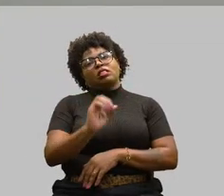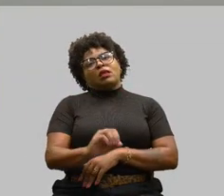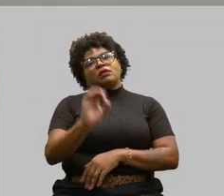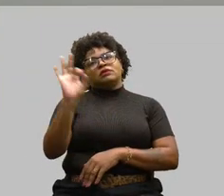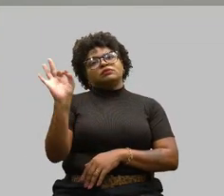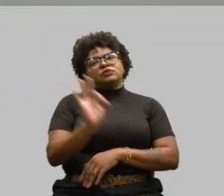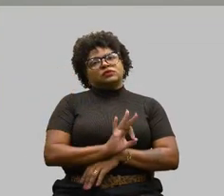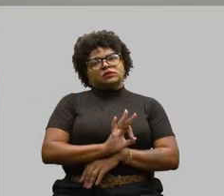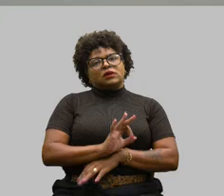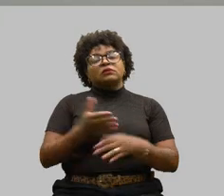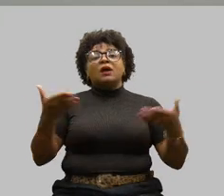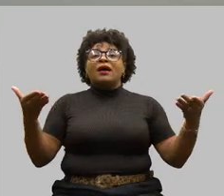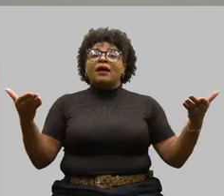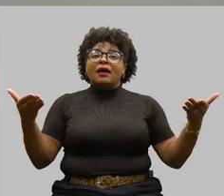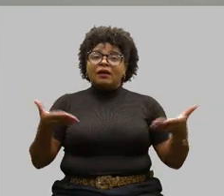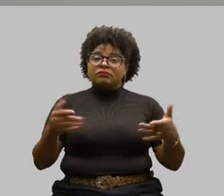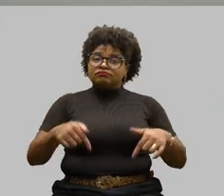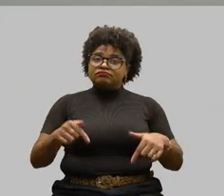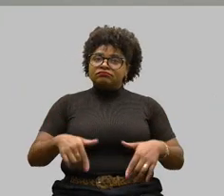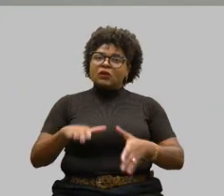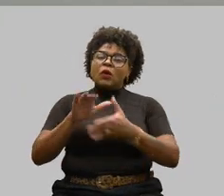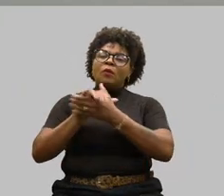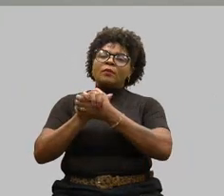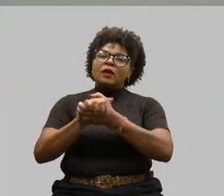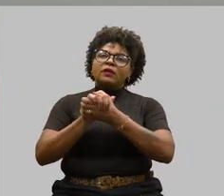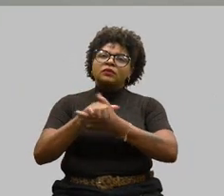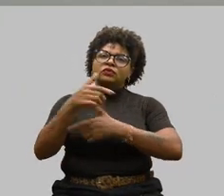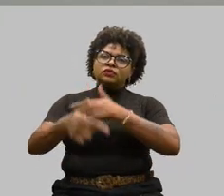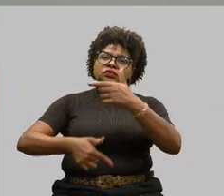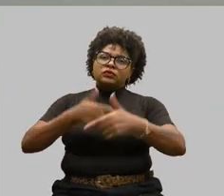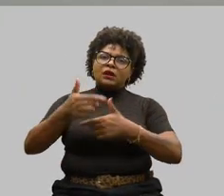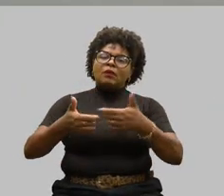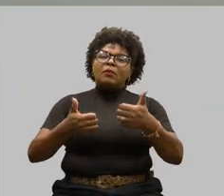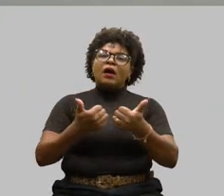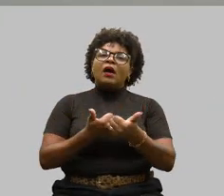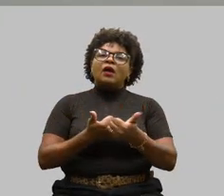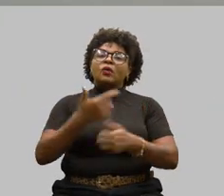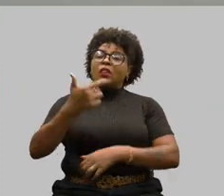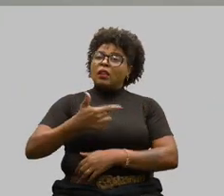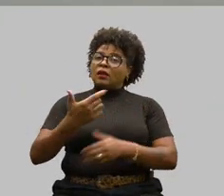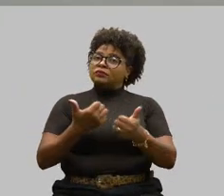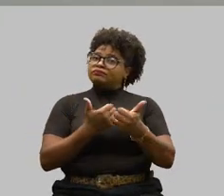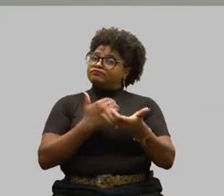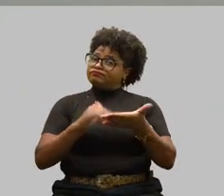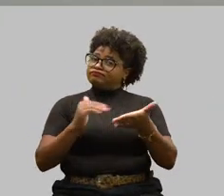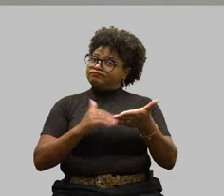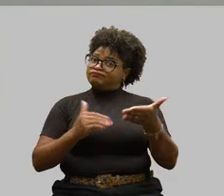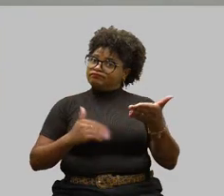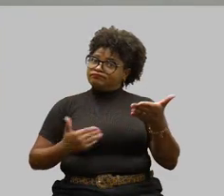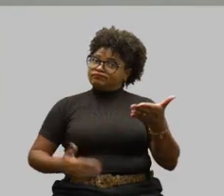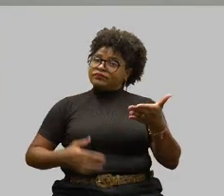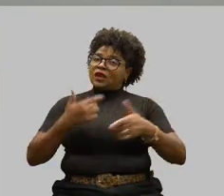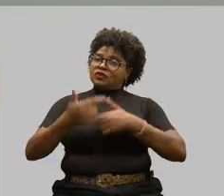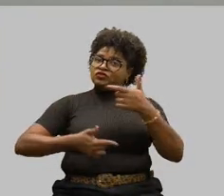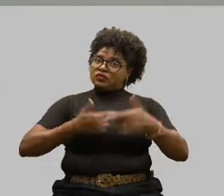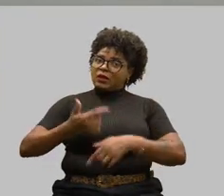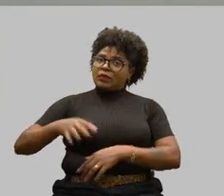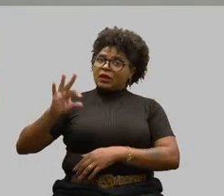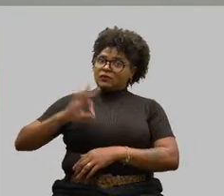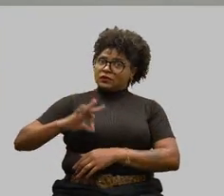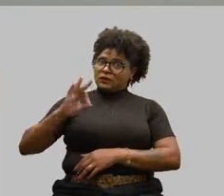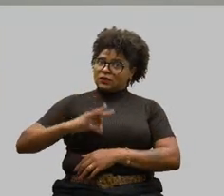eu quero aqui parabenizar o trabalho da subsecretaria de inclusão produtiva trabalho emprego e renda e parceria com a